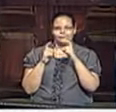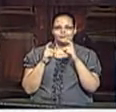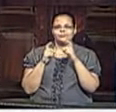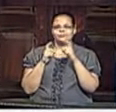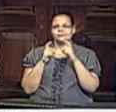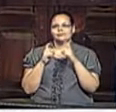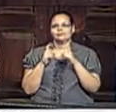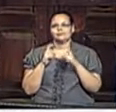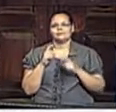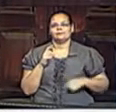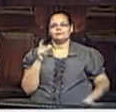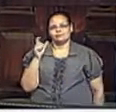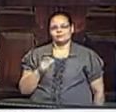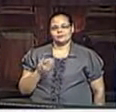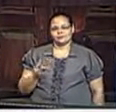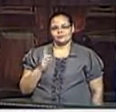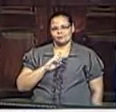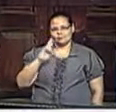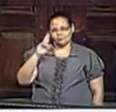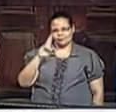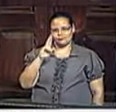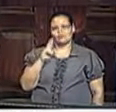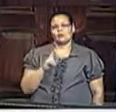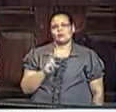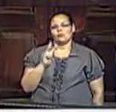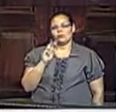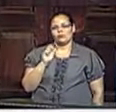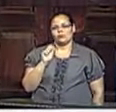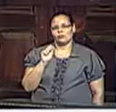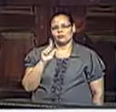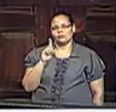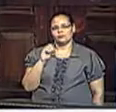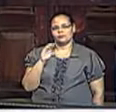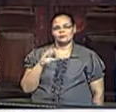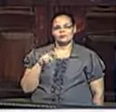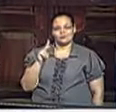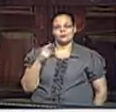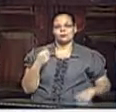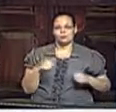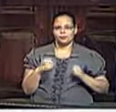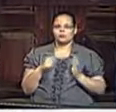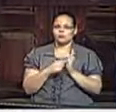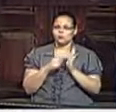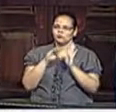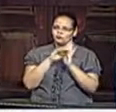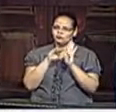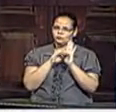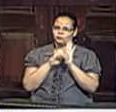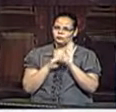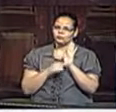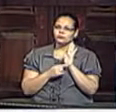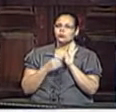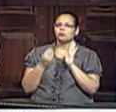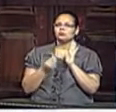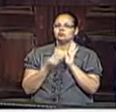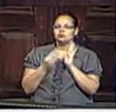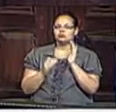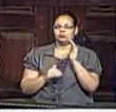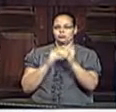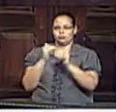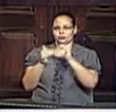isso com a sua liderança na nossa comissão, não estarmos discutindo uma agenda de retomada do desenvolvimento